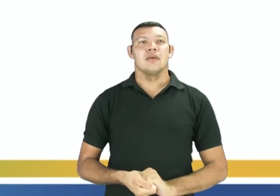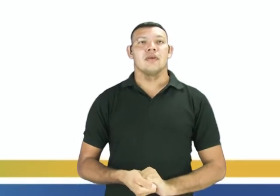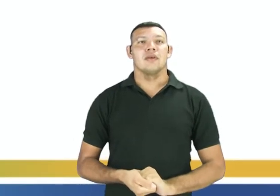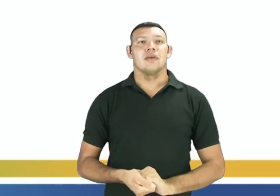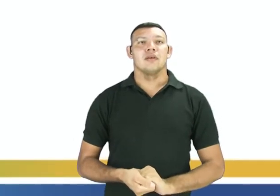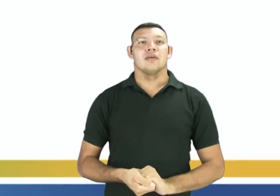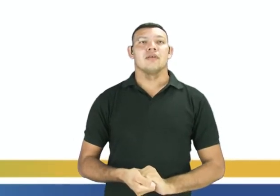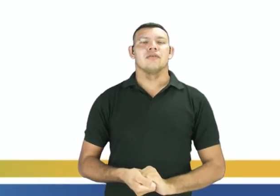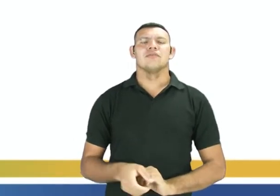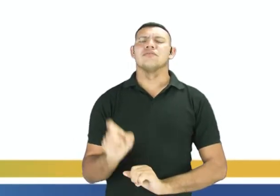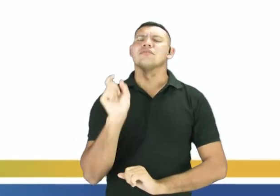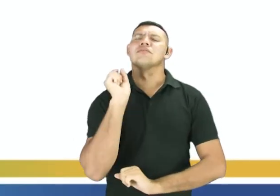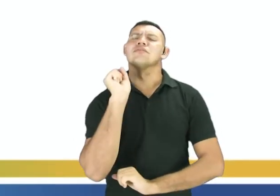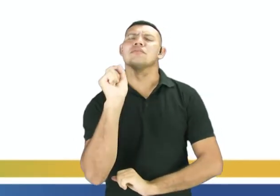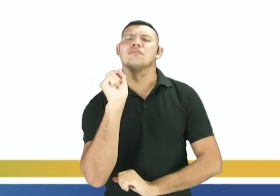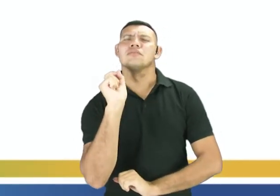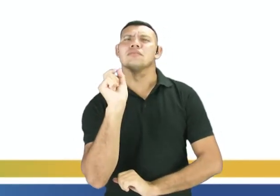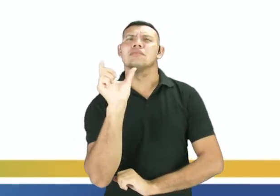compostos orgânicos?